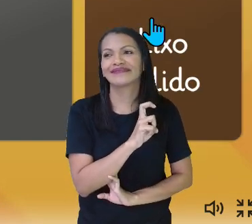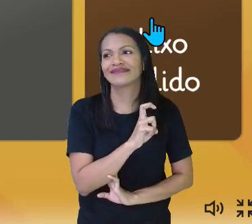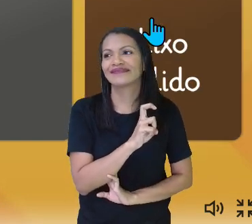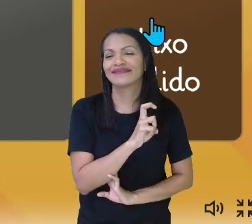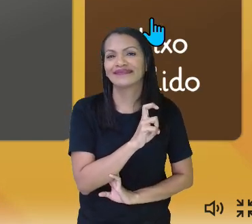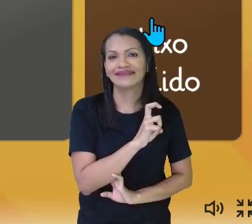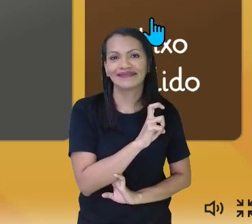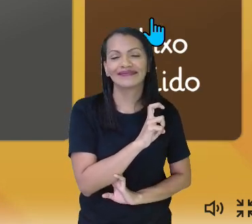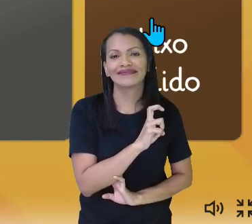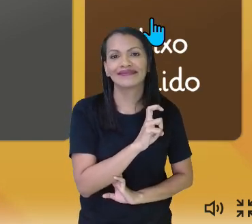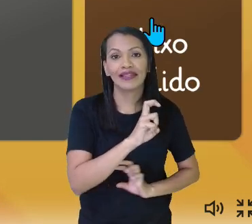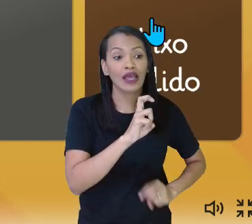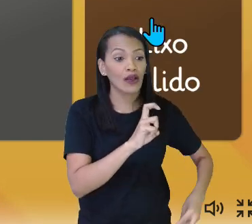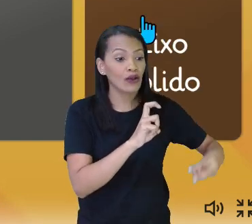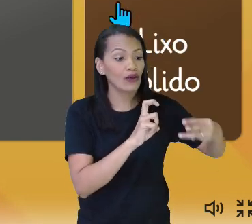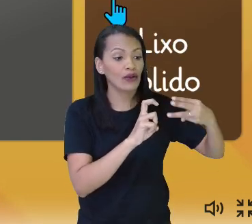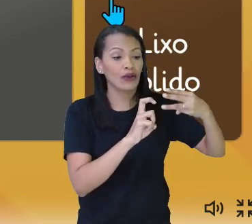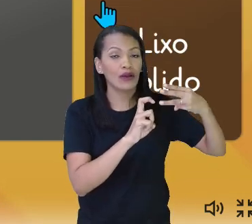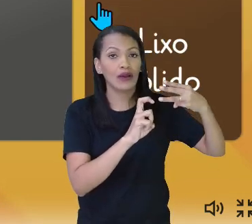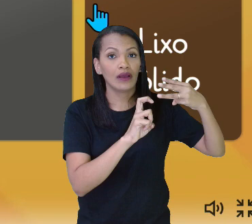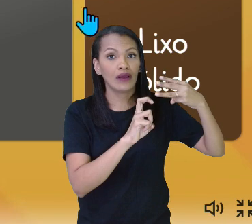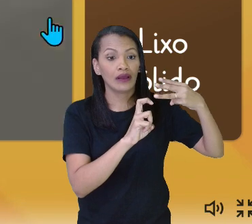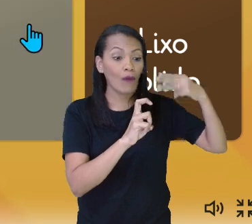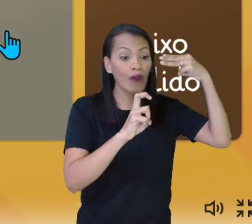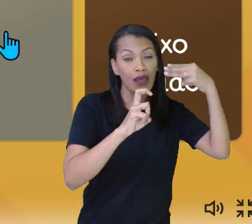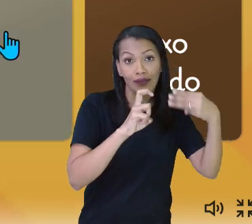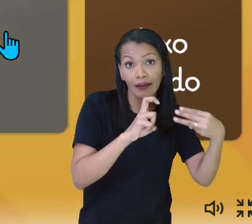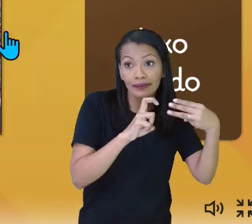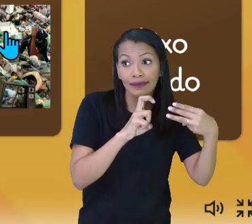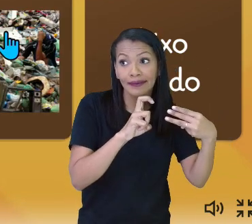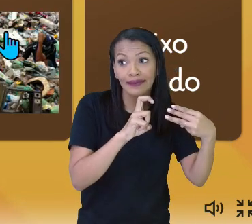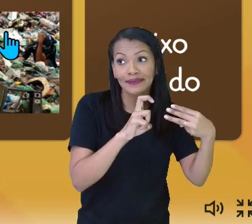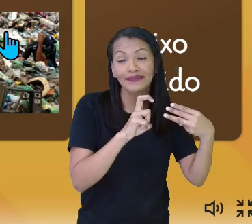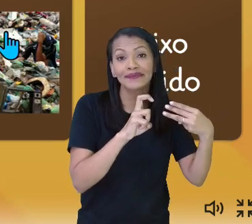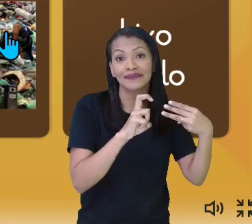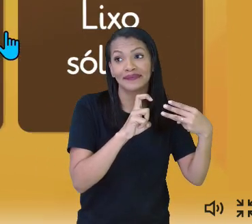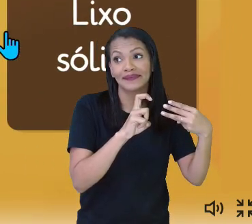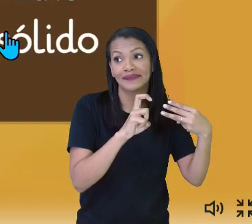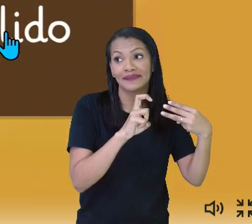Eita. Com a terceira de baixo, com a quarta de baixo.